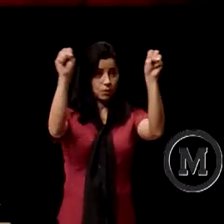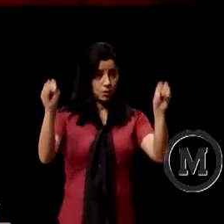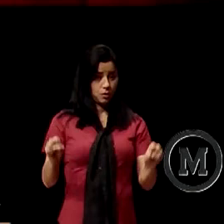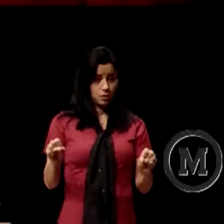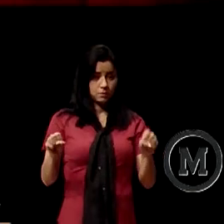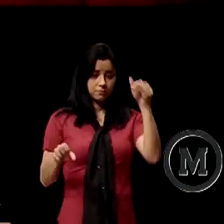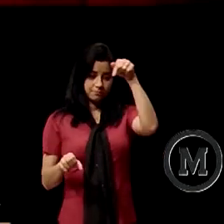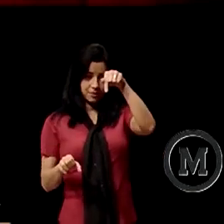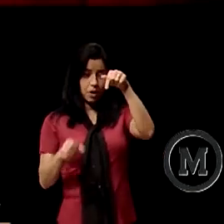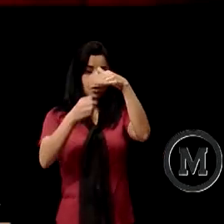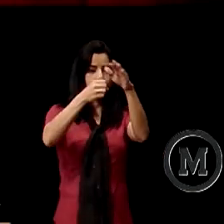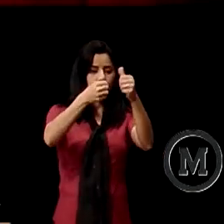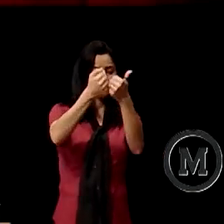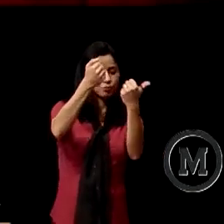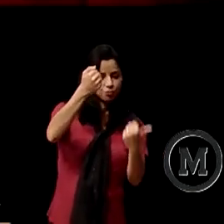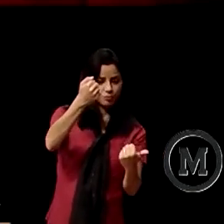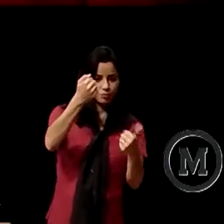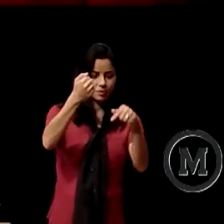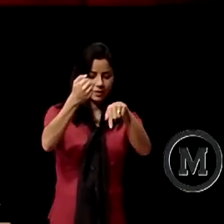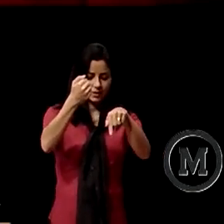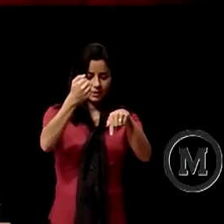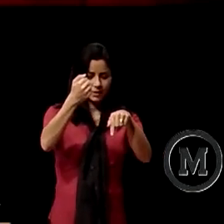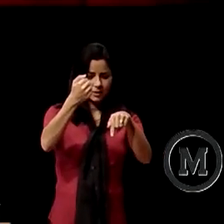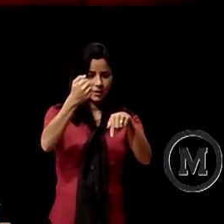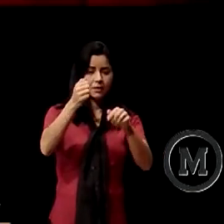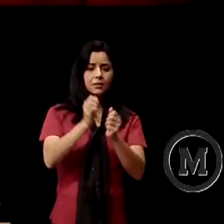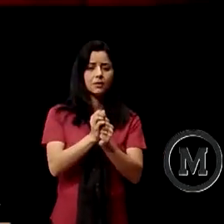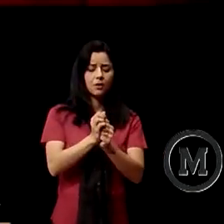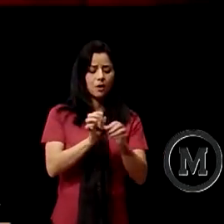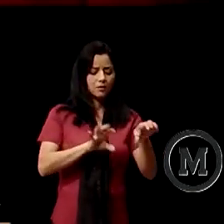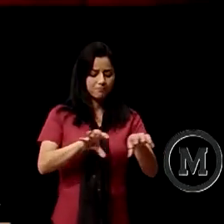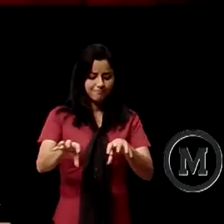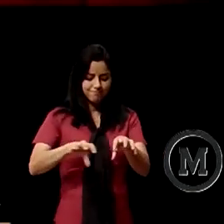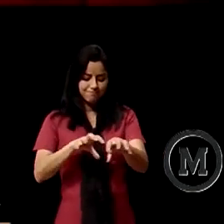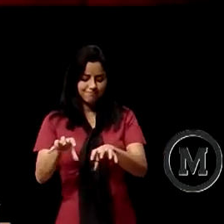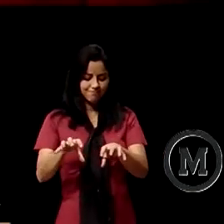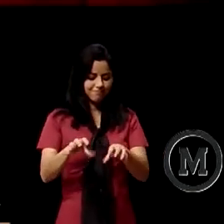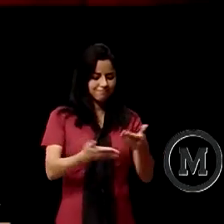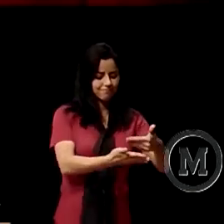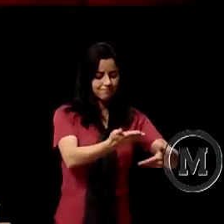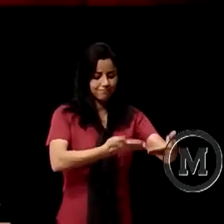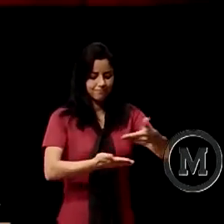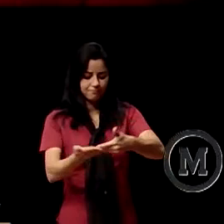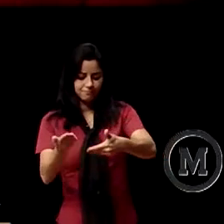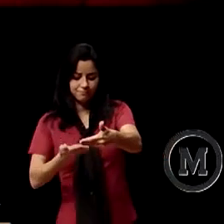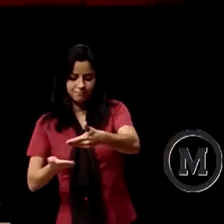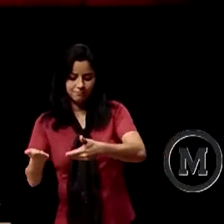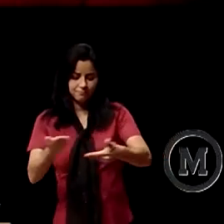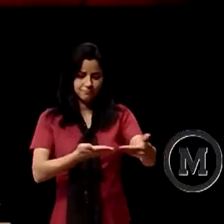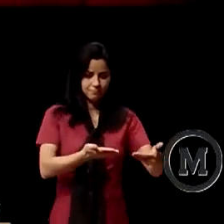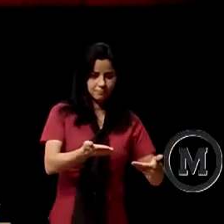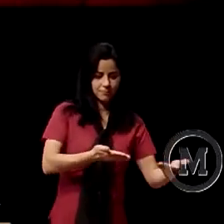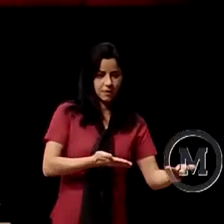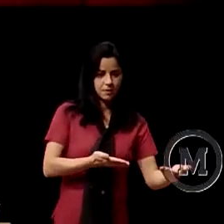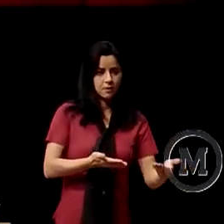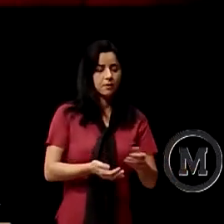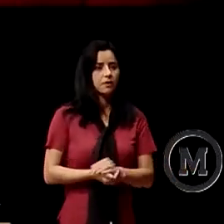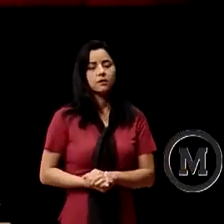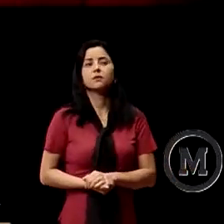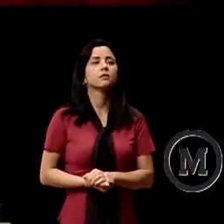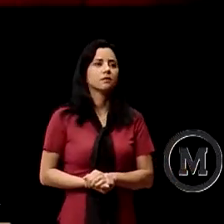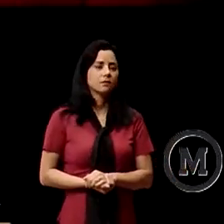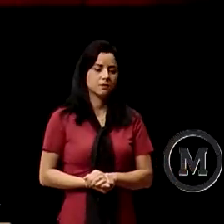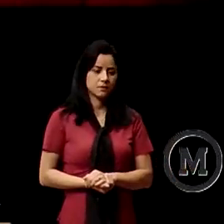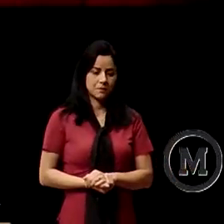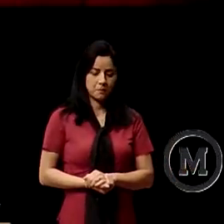os subsistemas, eles ressonam uns com os outros. And e the